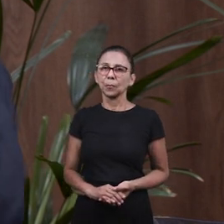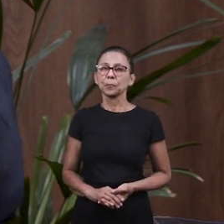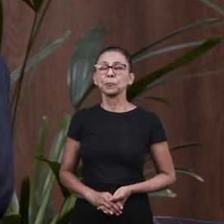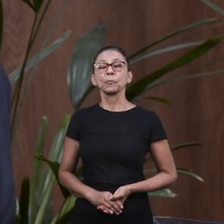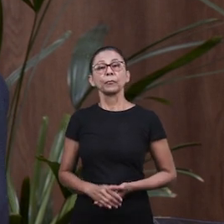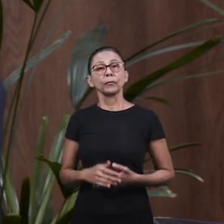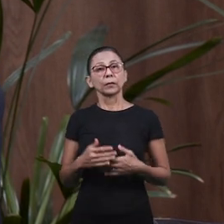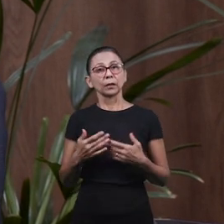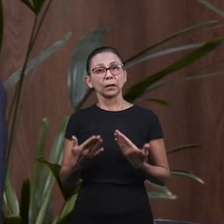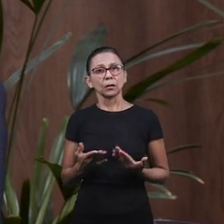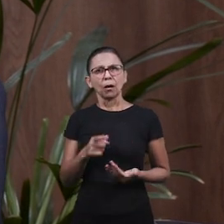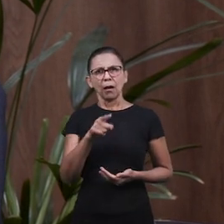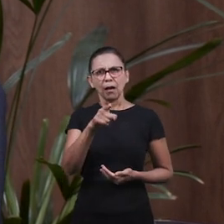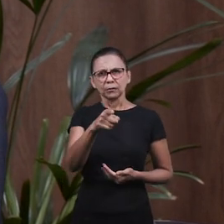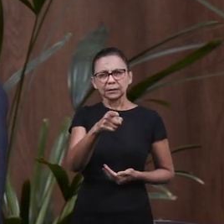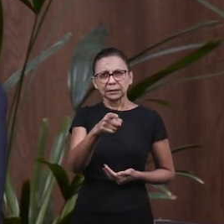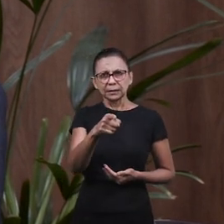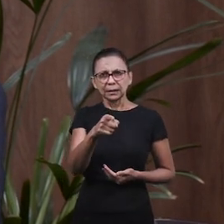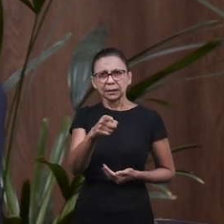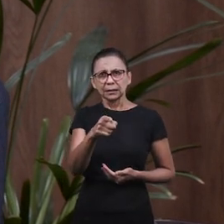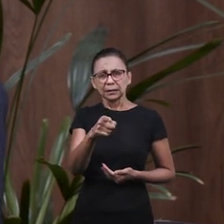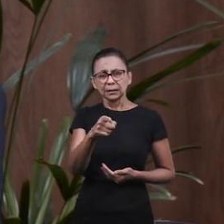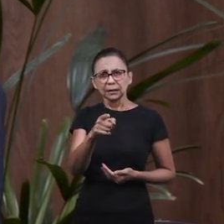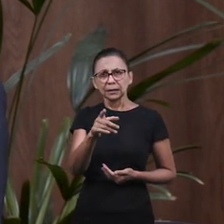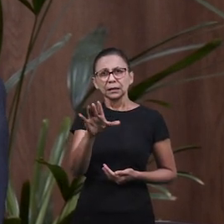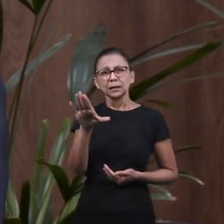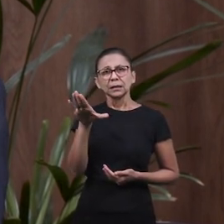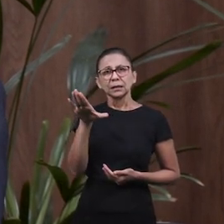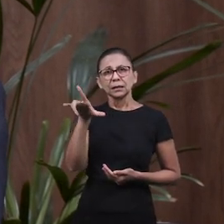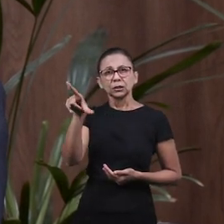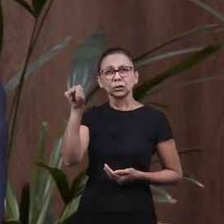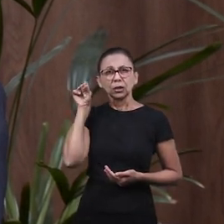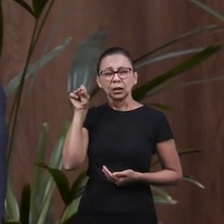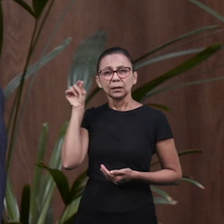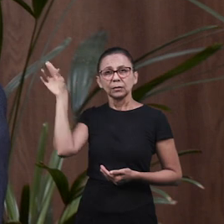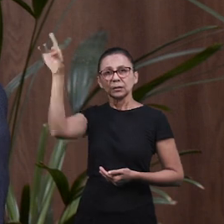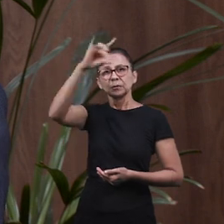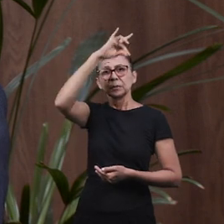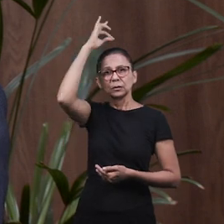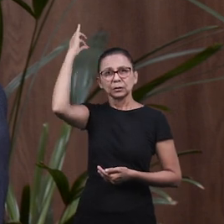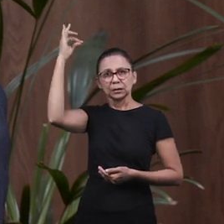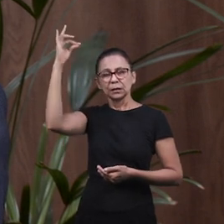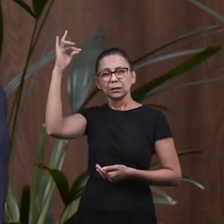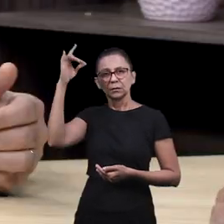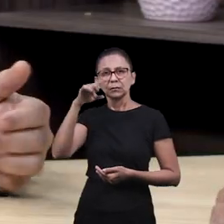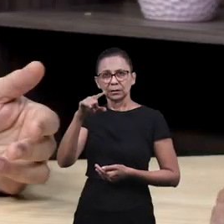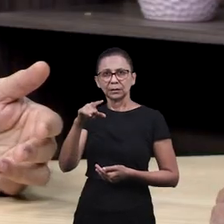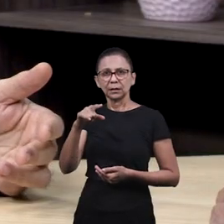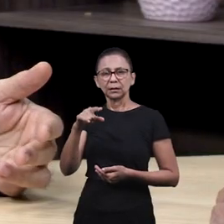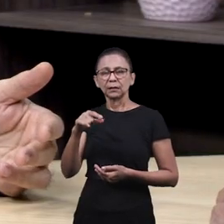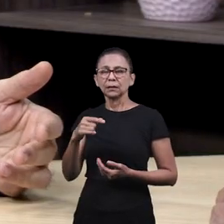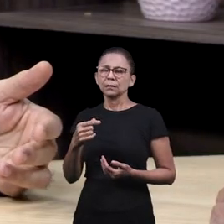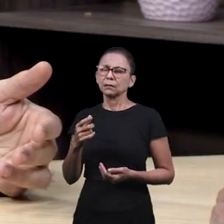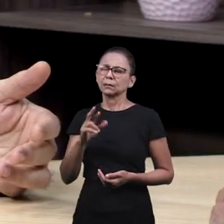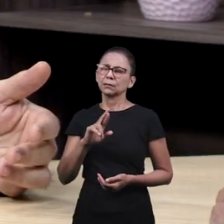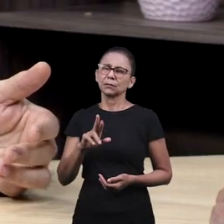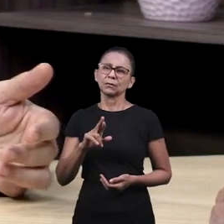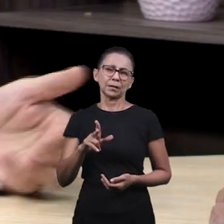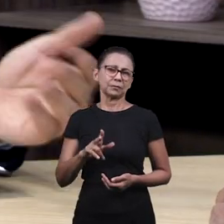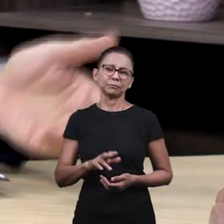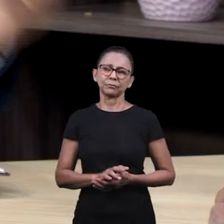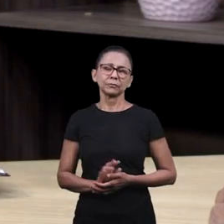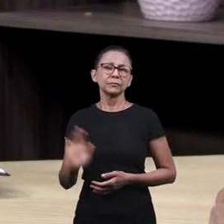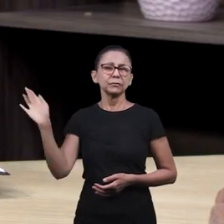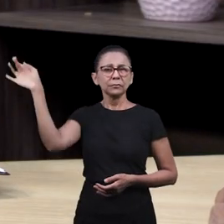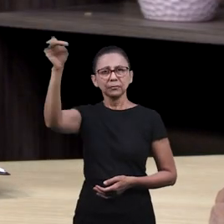Espírito Santo que se apossa. Você passa a ser posse. Posse do Espírito Santo. Posse do Espírito Santo. A ação de Sansão ali, então, ela foi